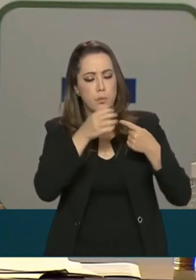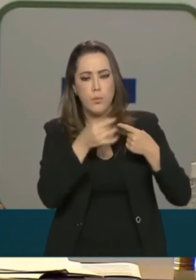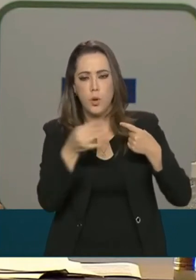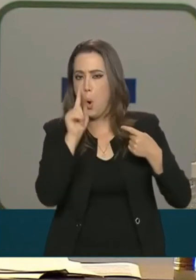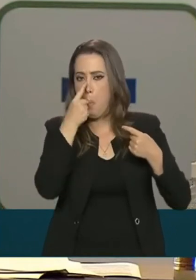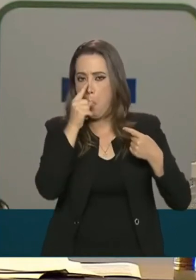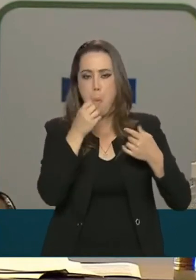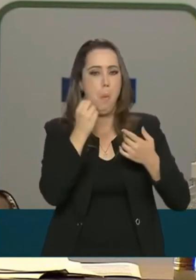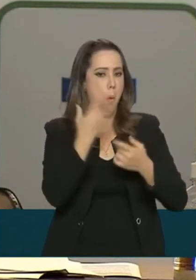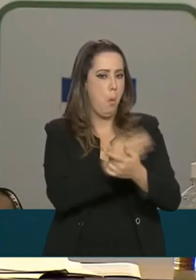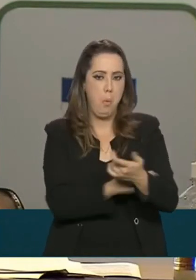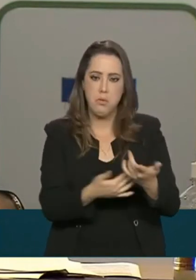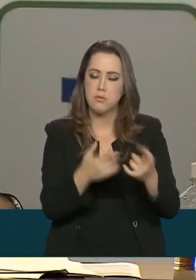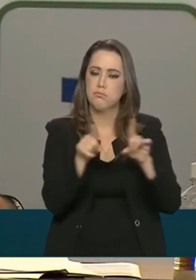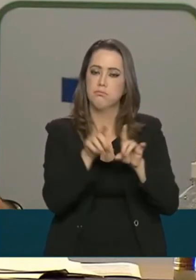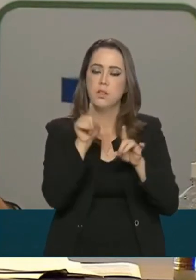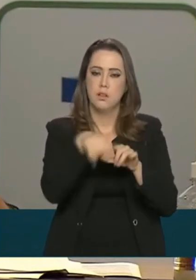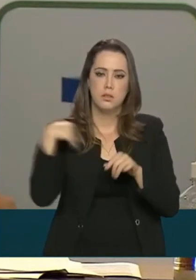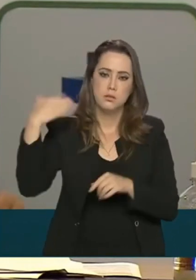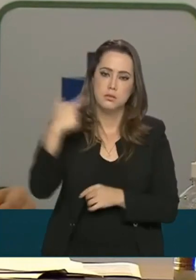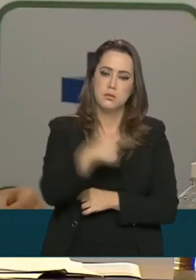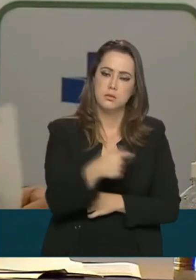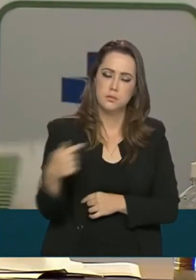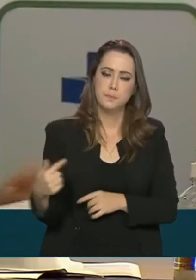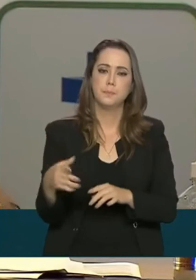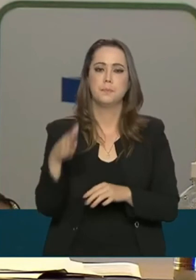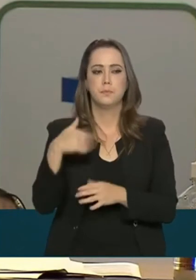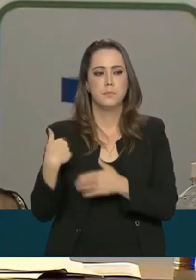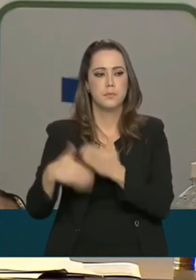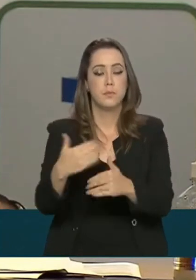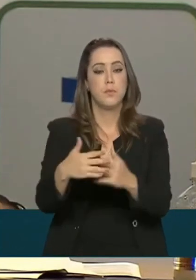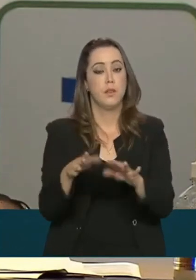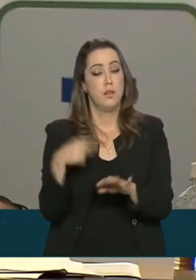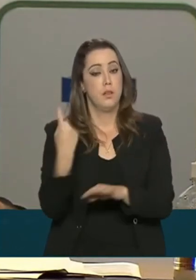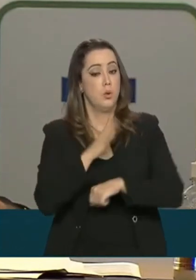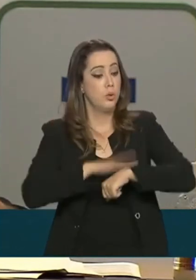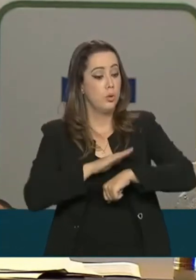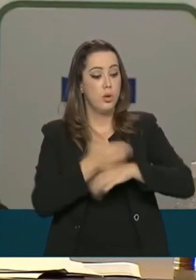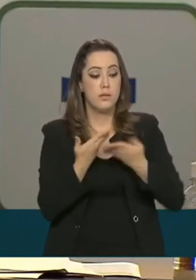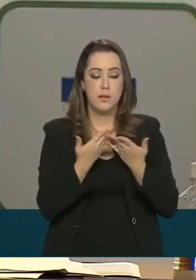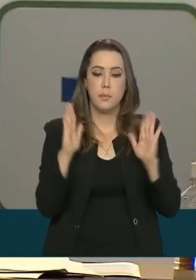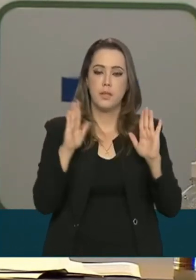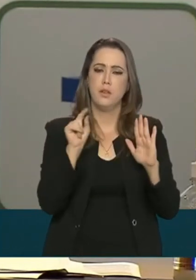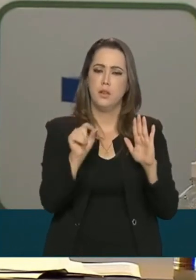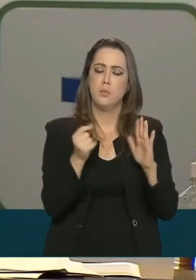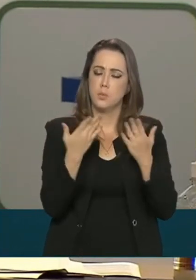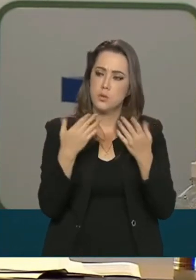bastante significativa nas últimas semanas por testagem. Quando nós abrimos isso de